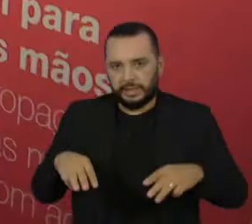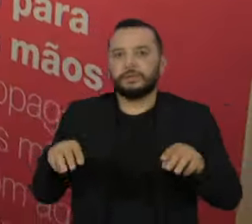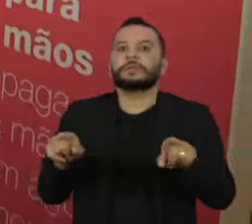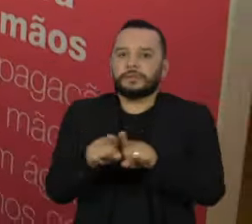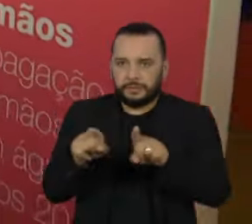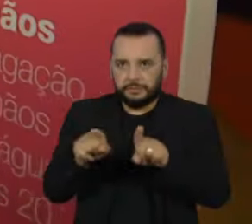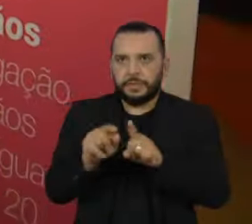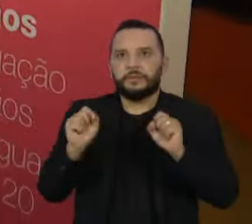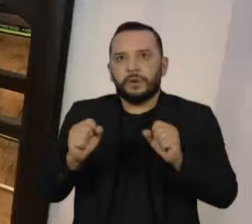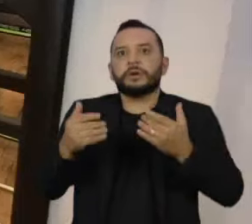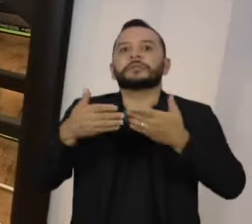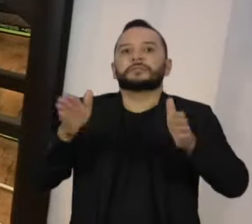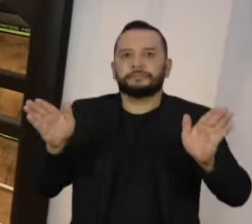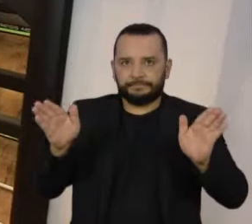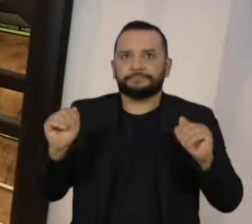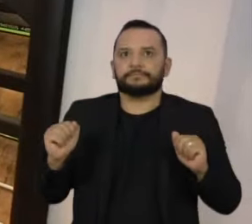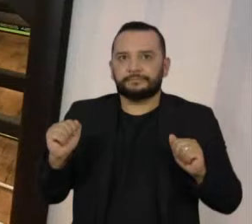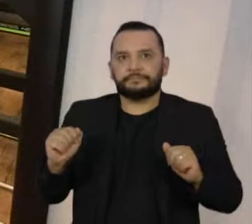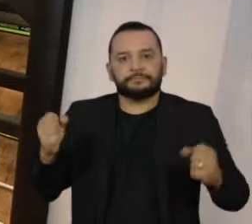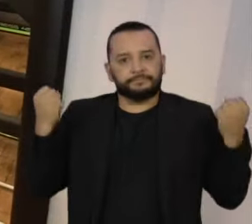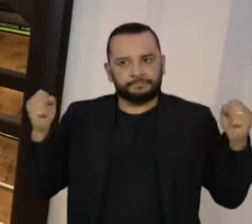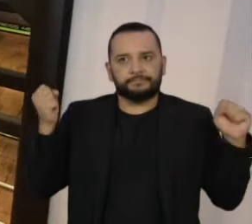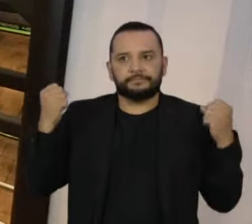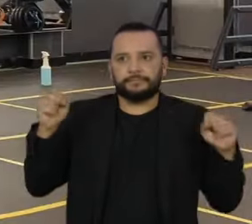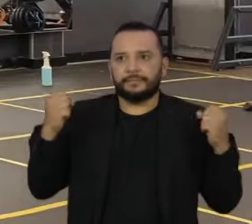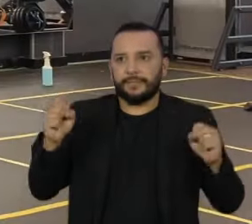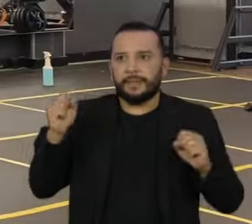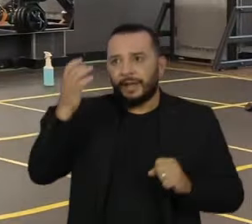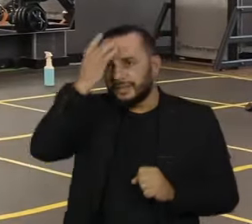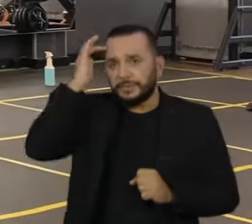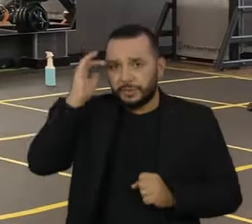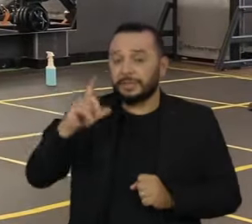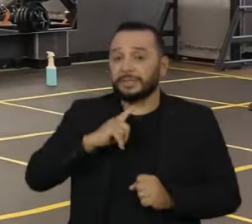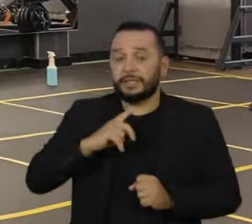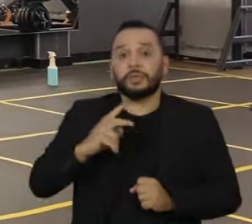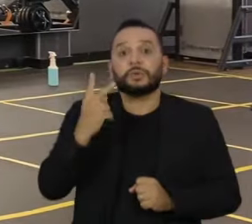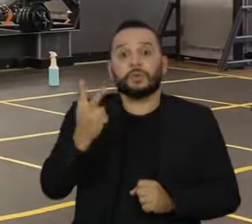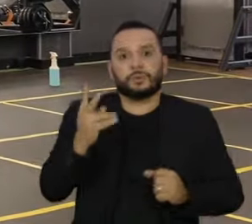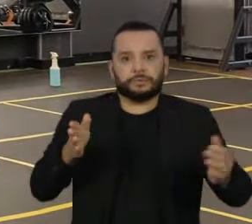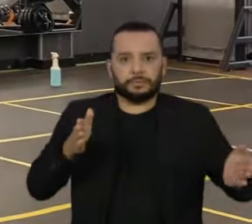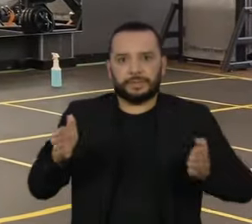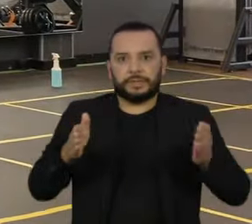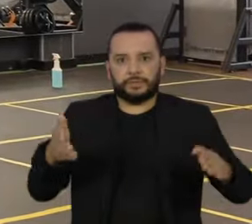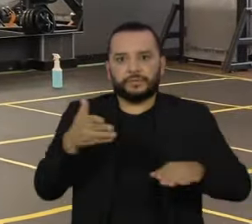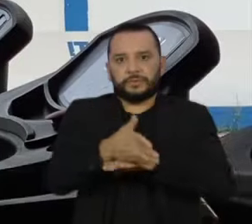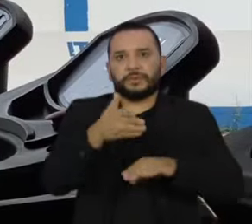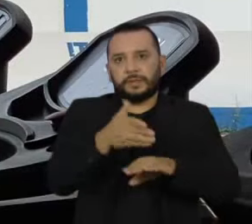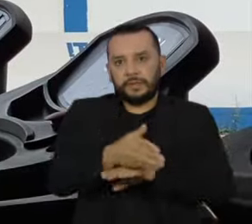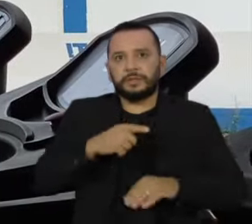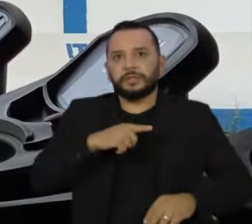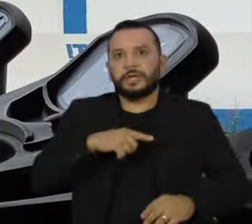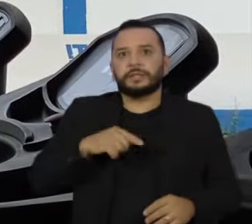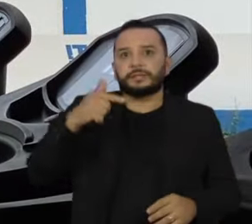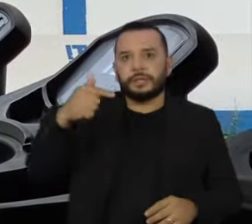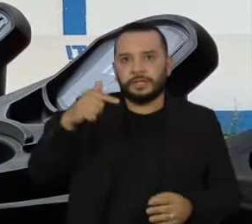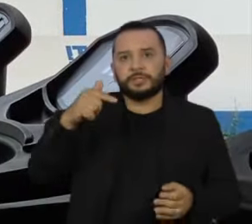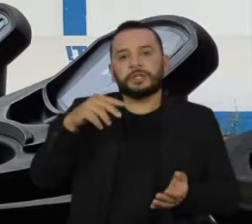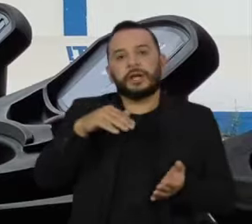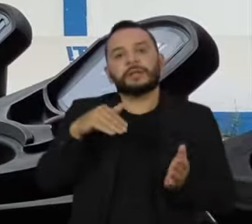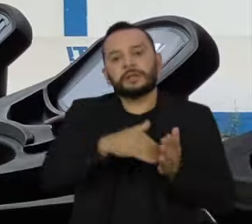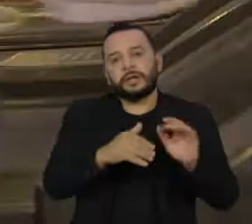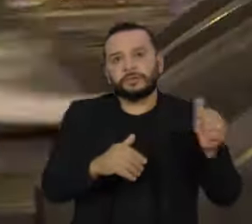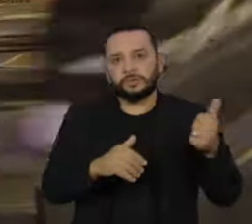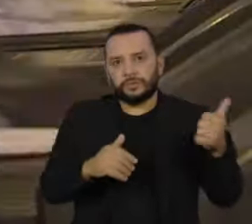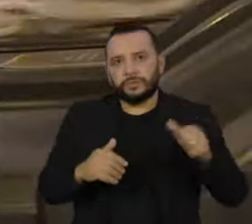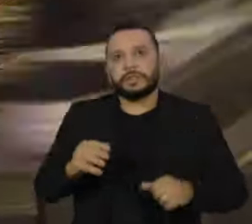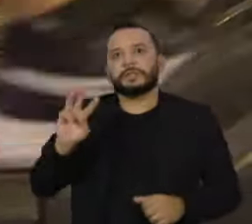também voltaram a funcionar. Nas academias, os clientes têm dois períodos por dia para frequentar, das 7 às 11 da manhã e das 3